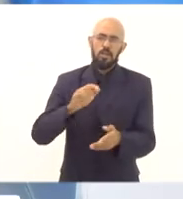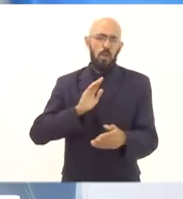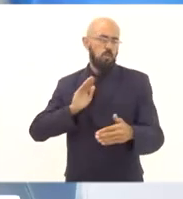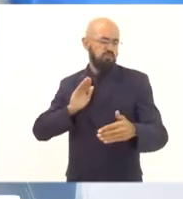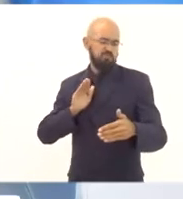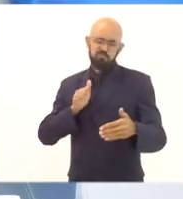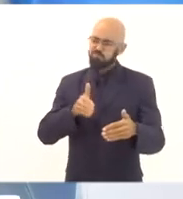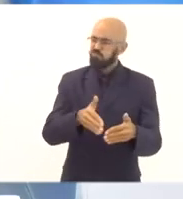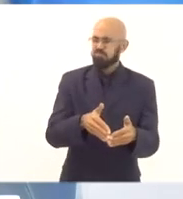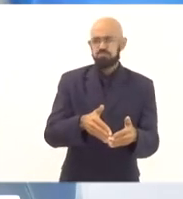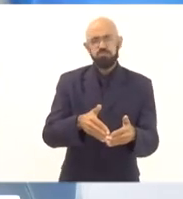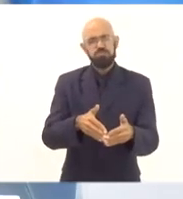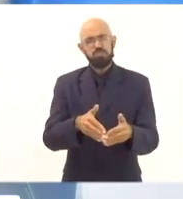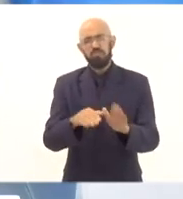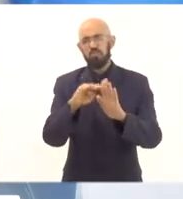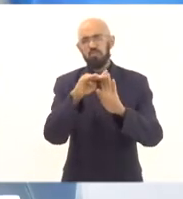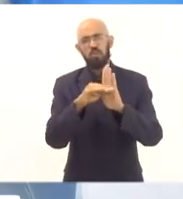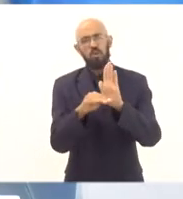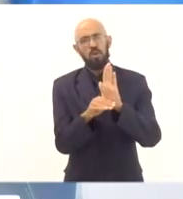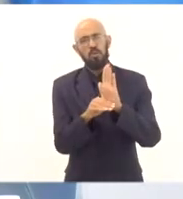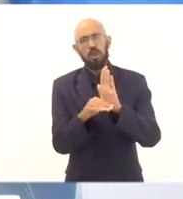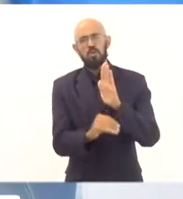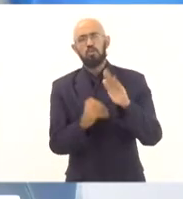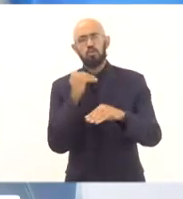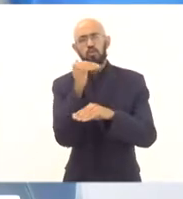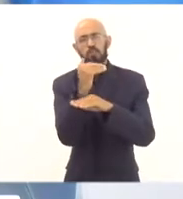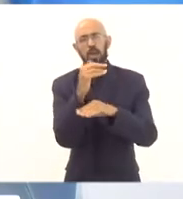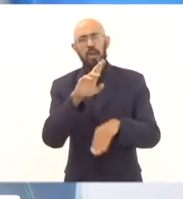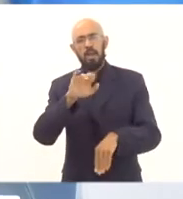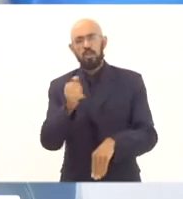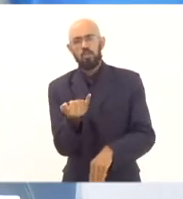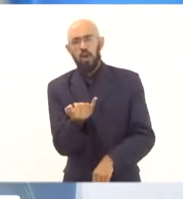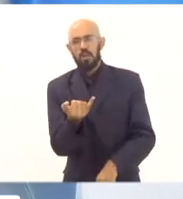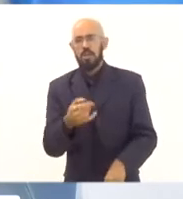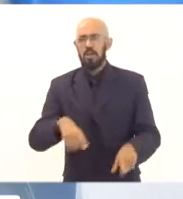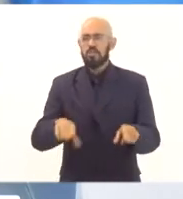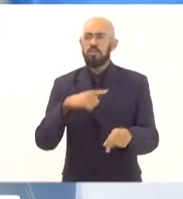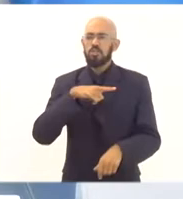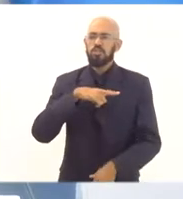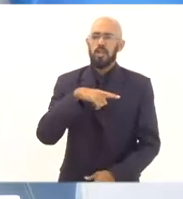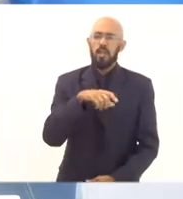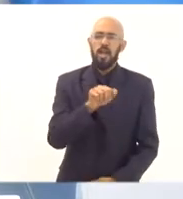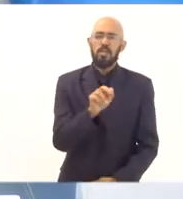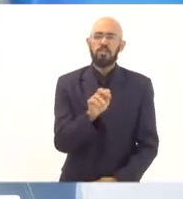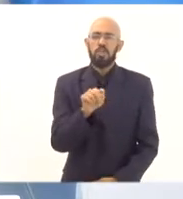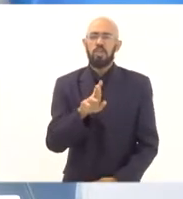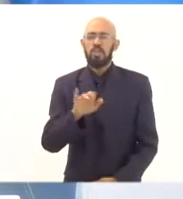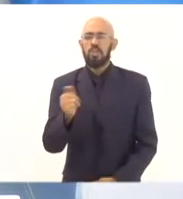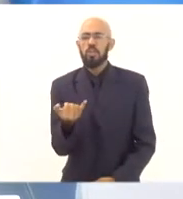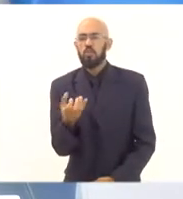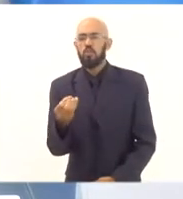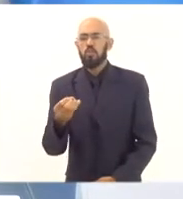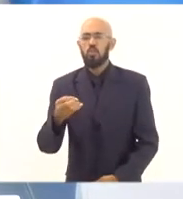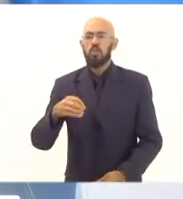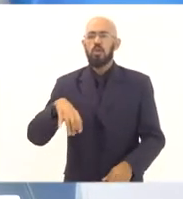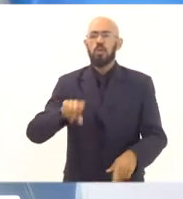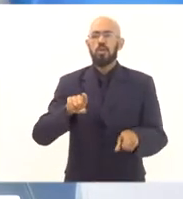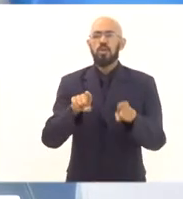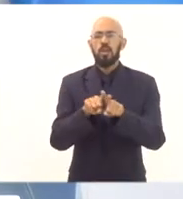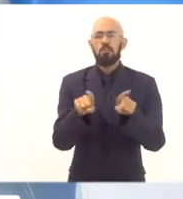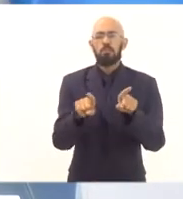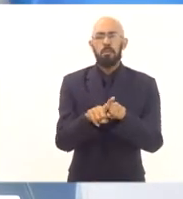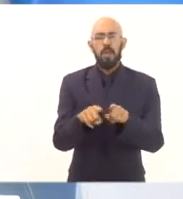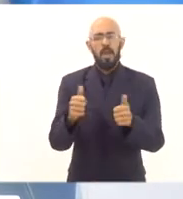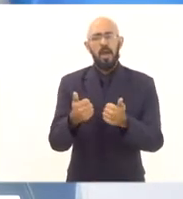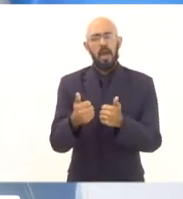foco central do programa Super RJ né a gente tem aqui age rir a gente tem um protege que foi na Equipe